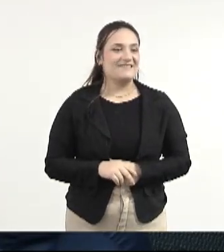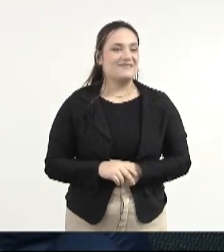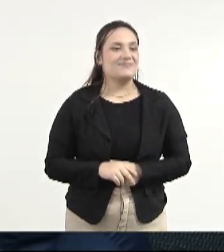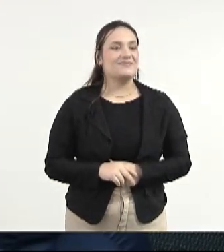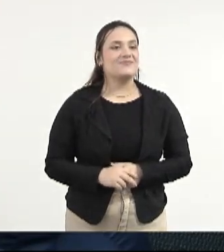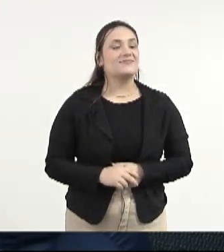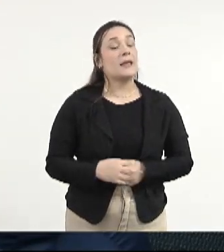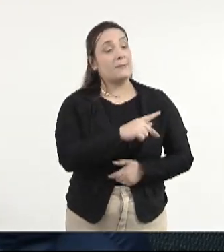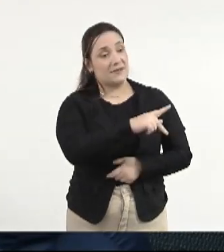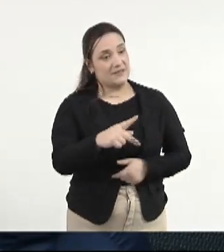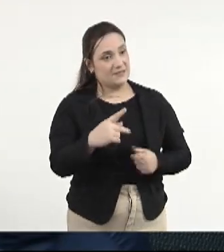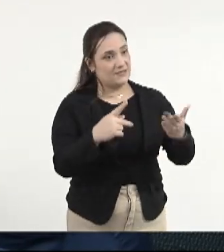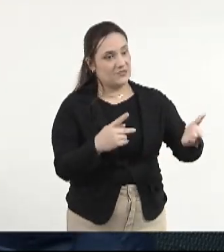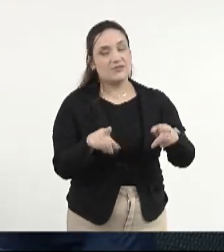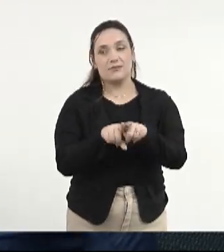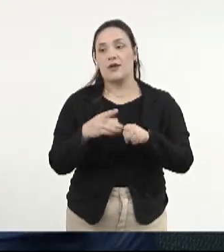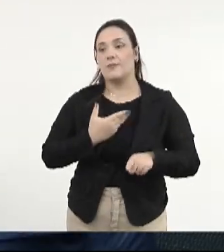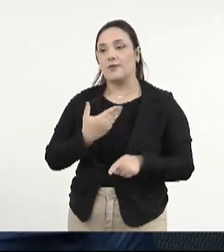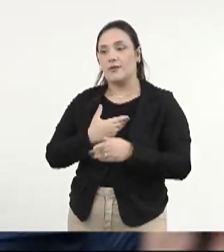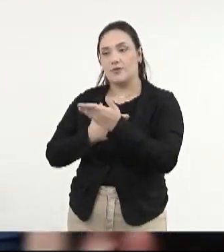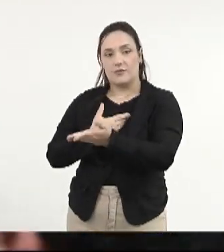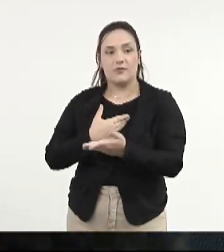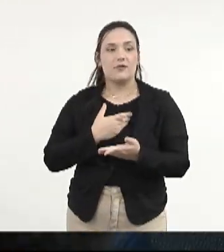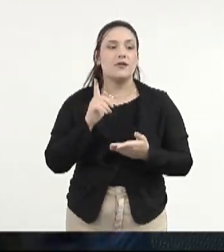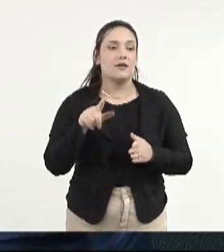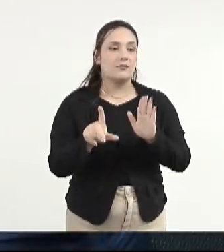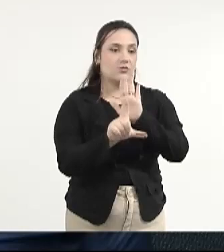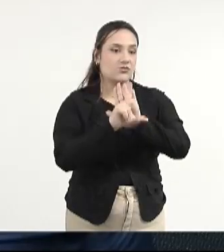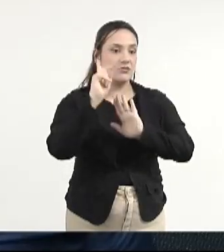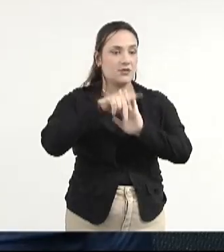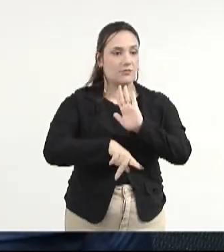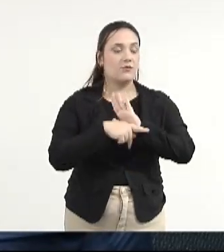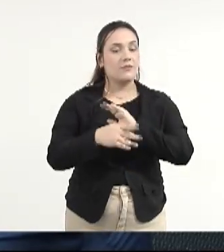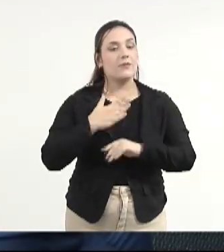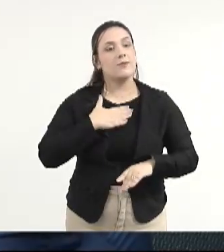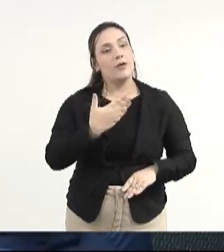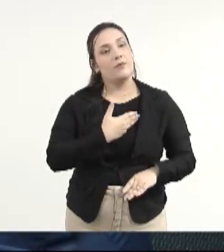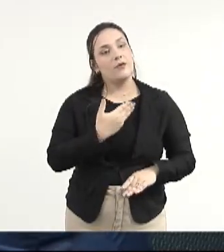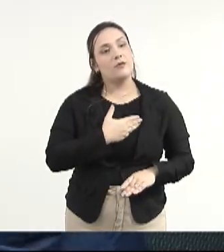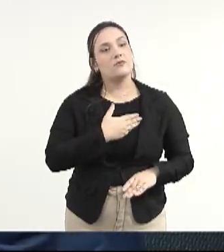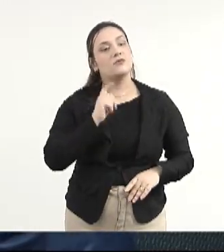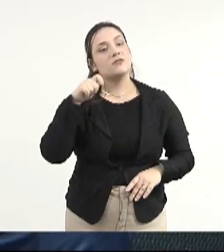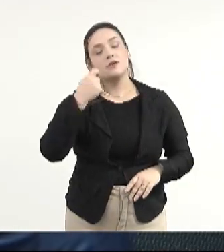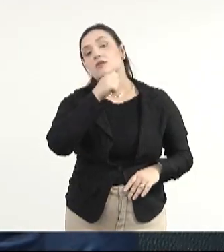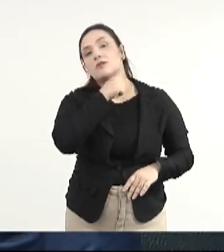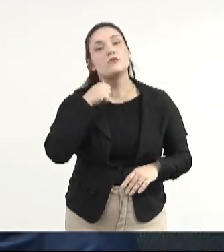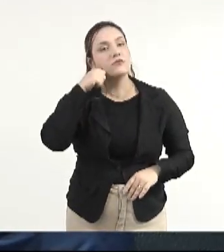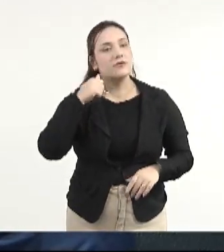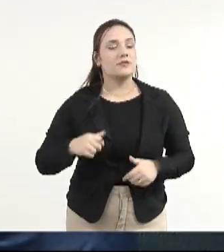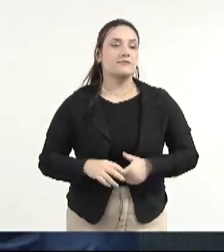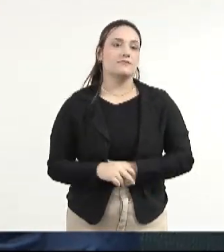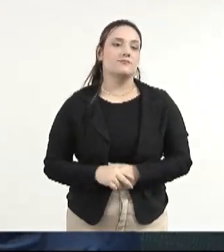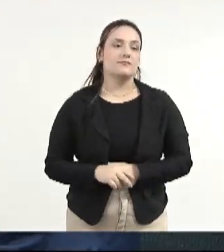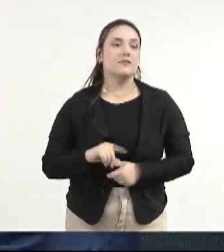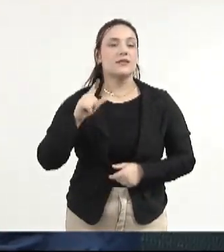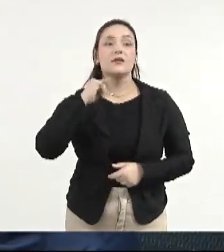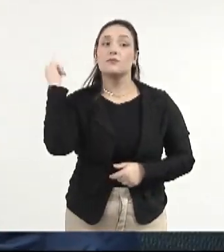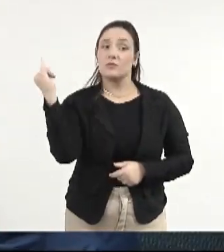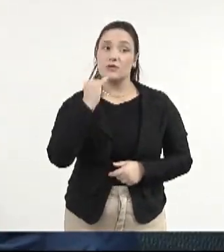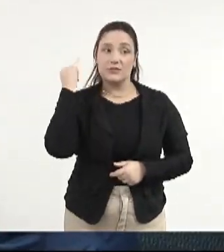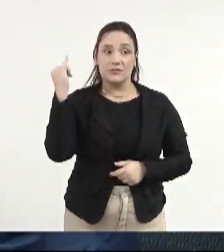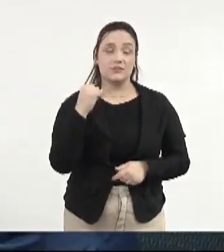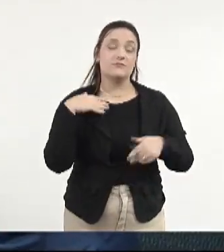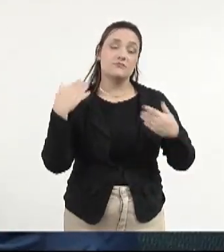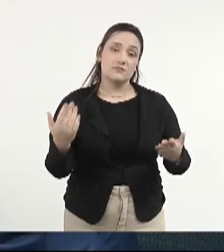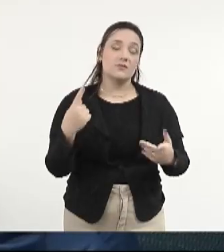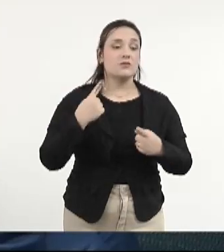colegas, esse projeto de lei de autoria do meu colega deputado Antônio Vaz, ele é muito